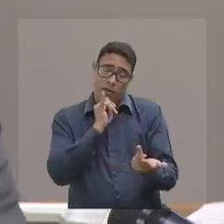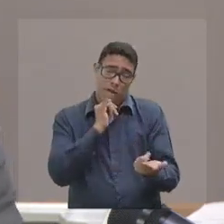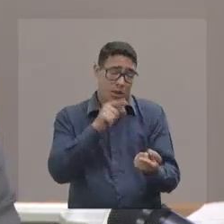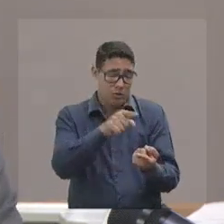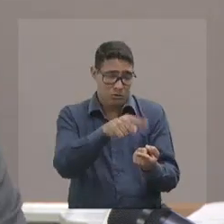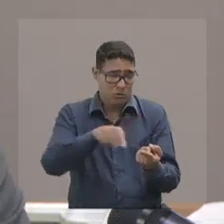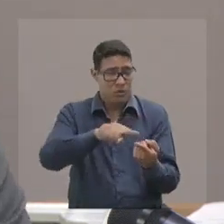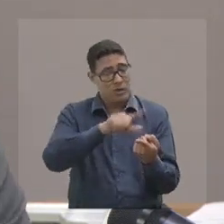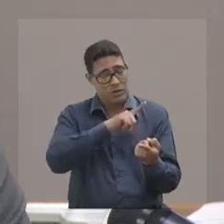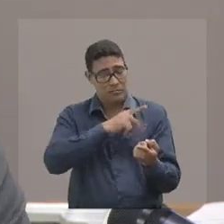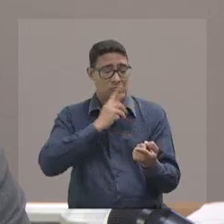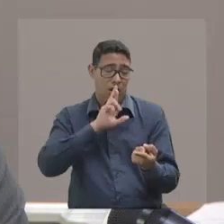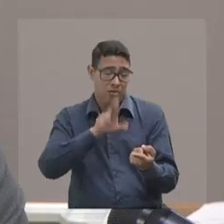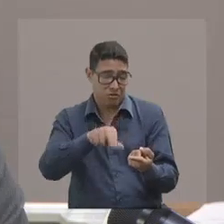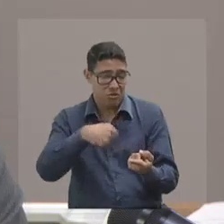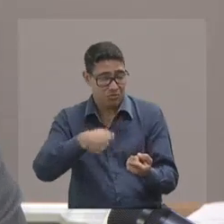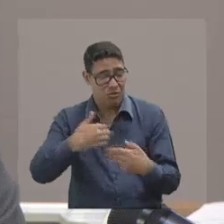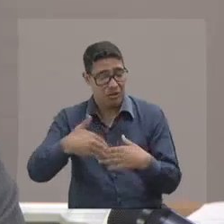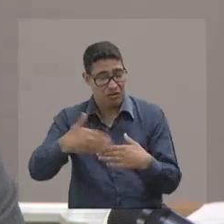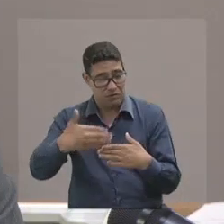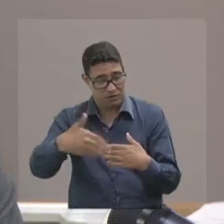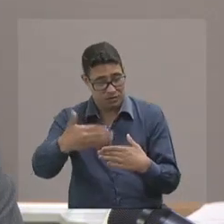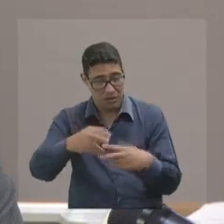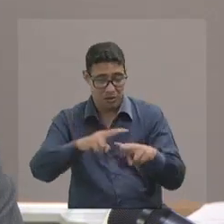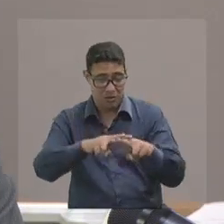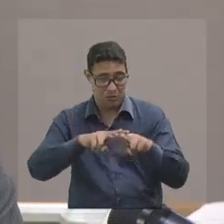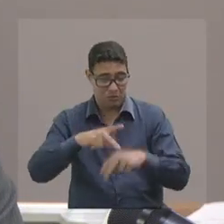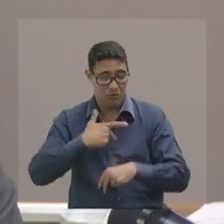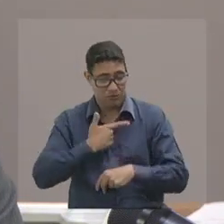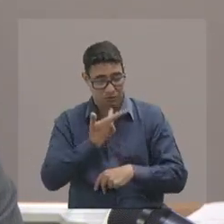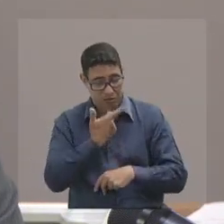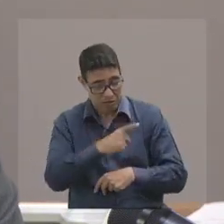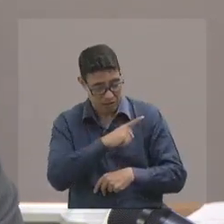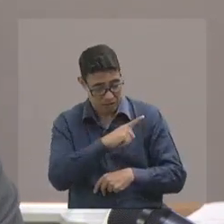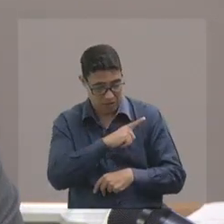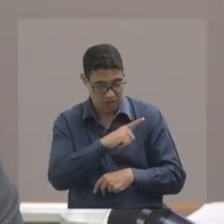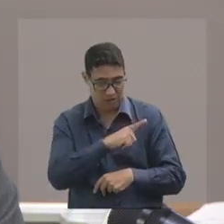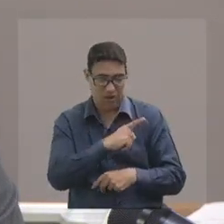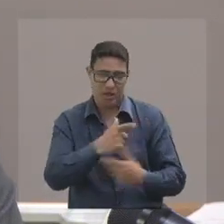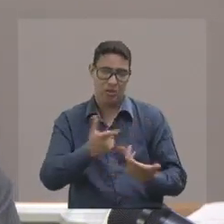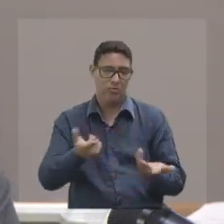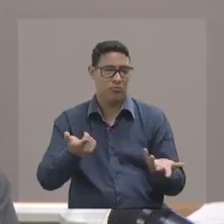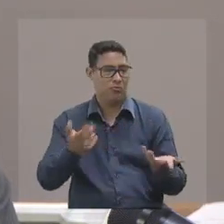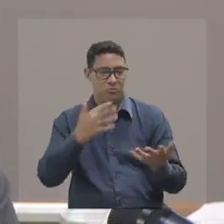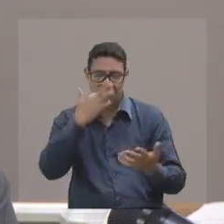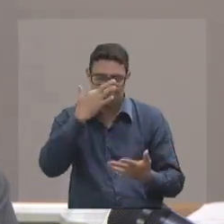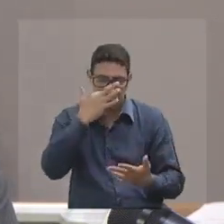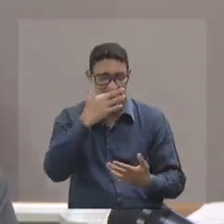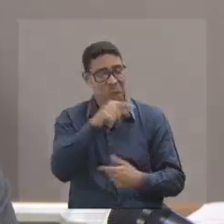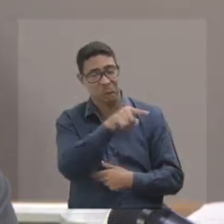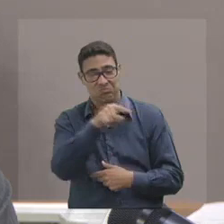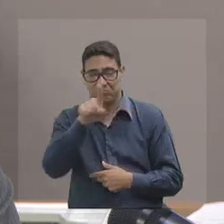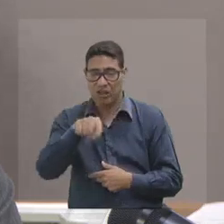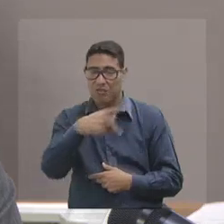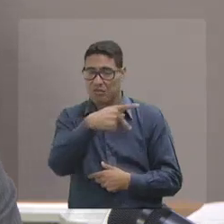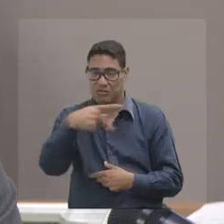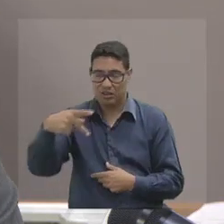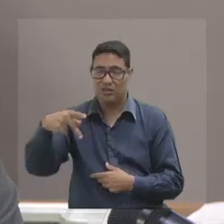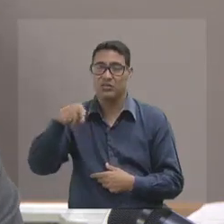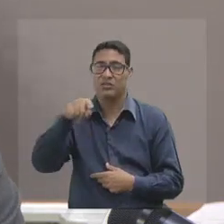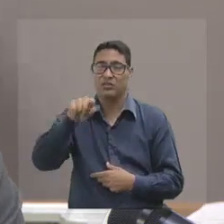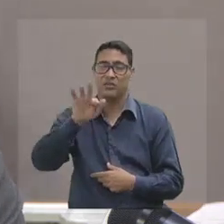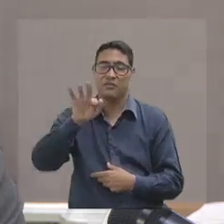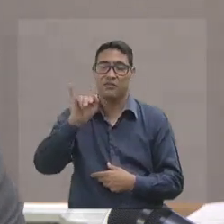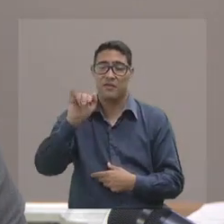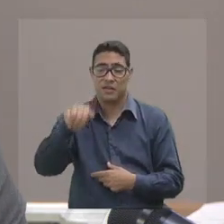a gente tem que avançar Então eu tenho admiração por uma pessoa que pensa assim na sua instituição mas